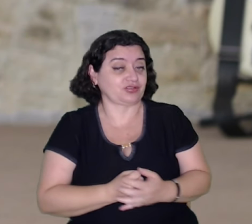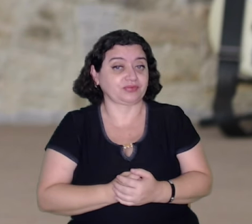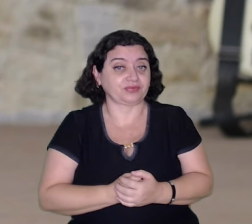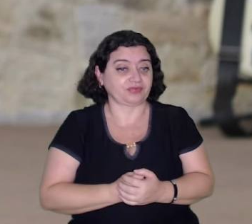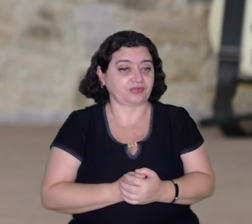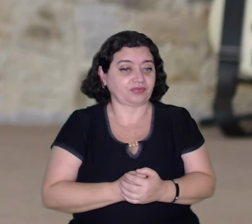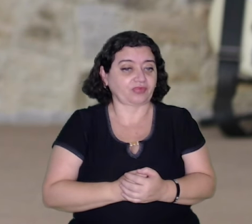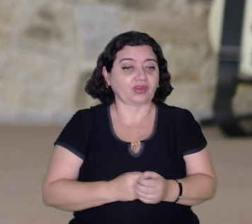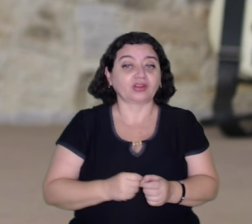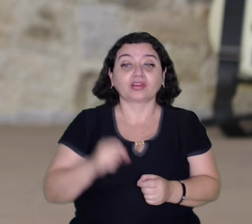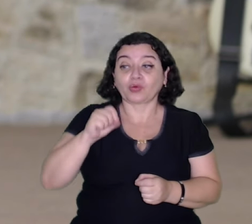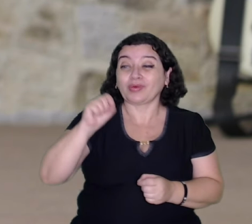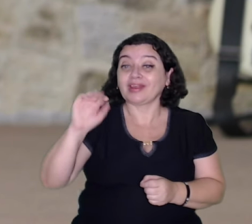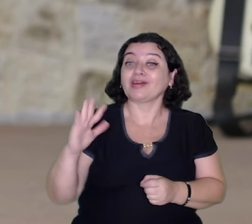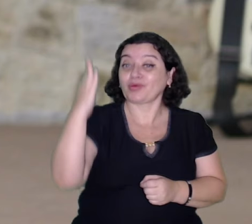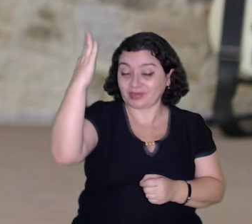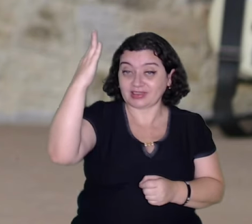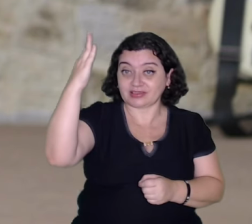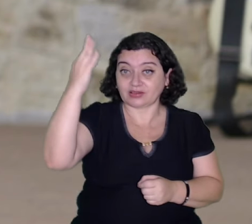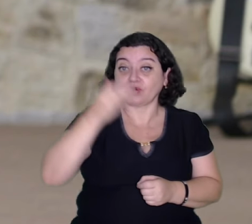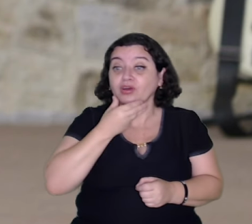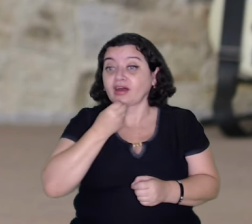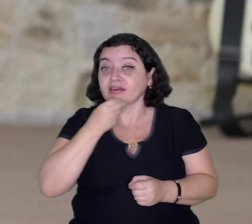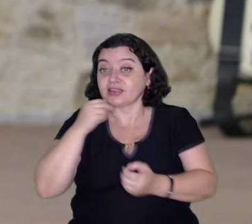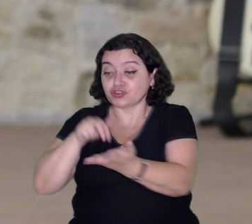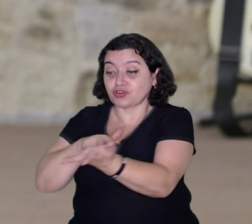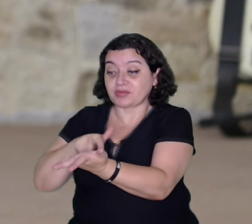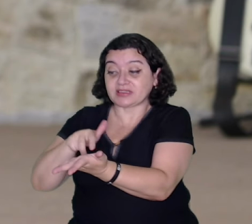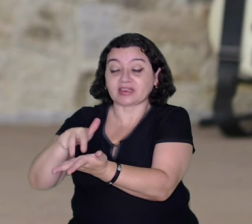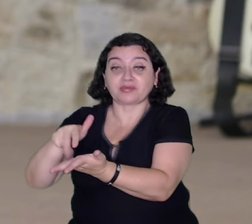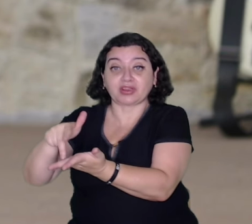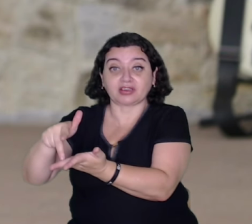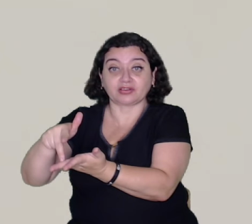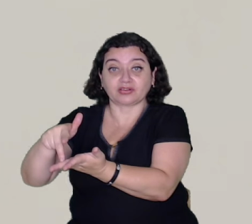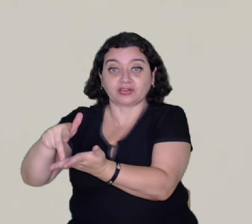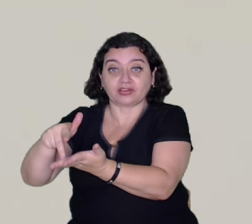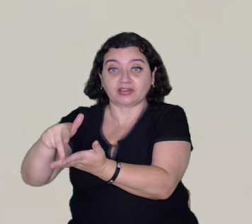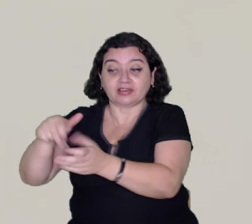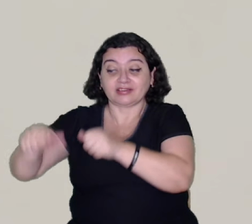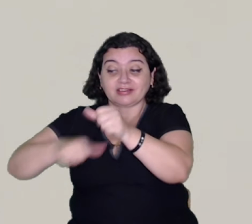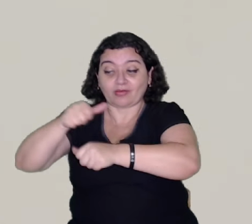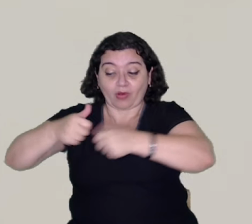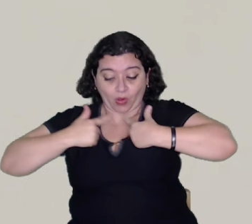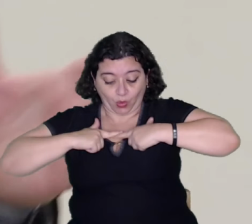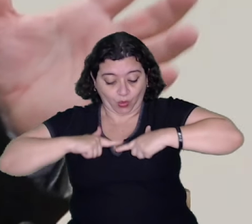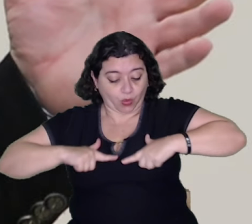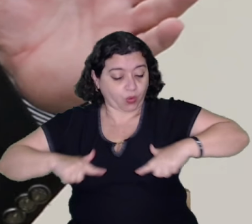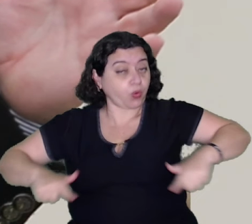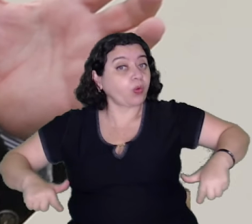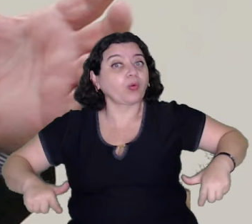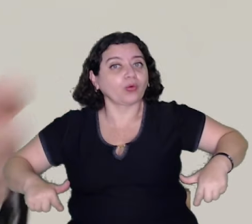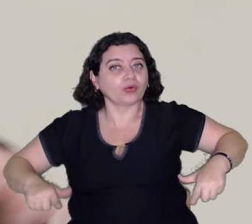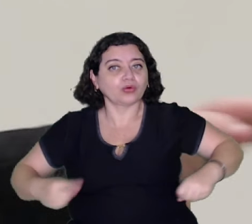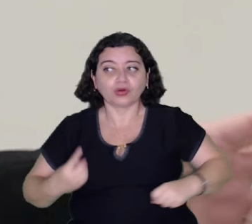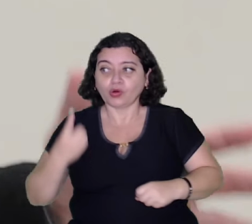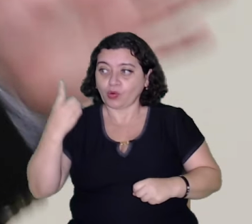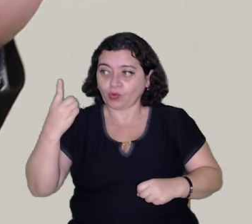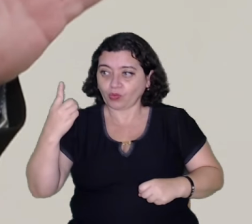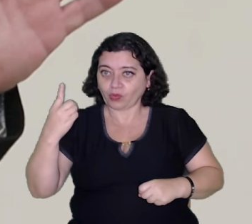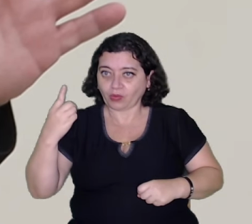E aconteceu que eles indo, eles ficaram limpos. E um deles, vendo